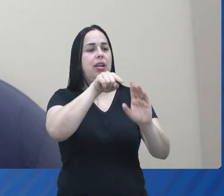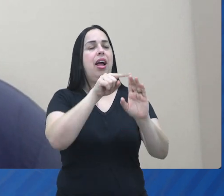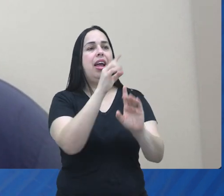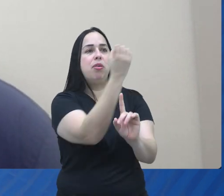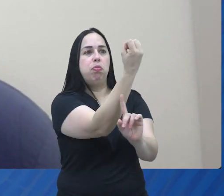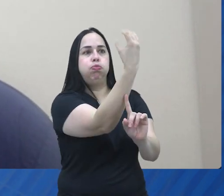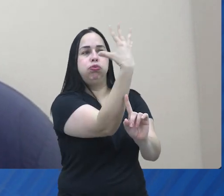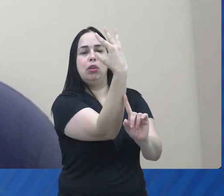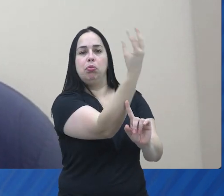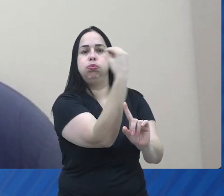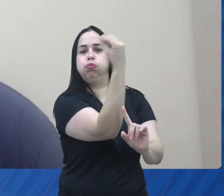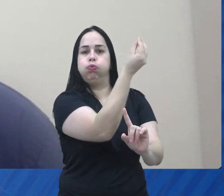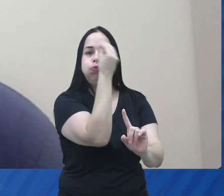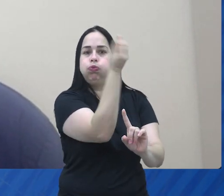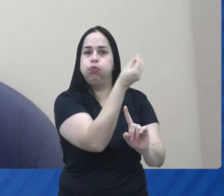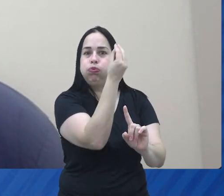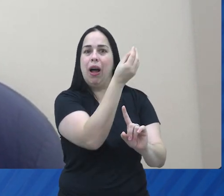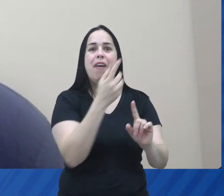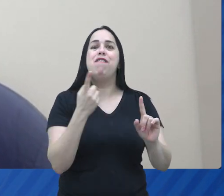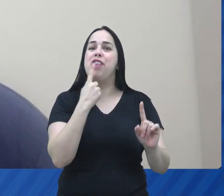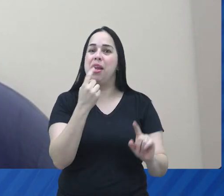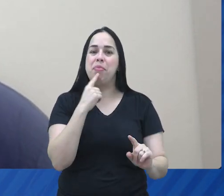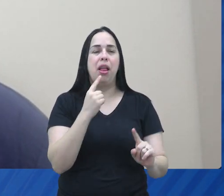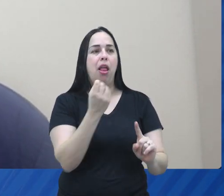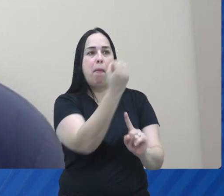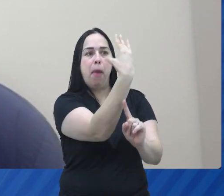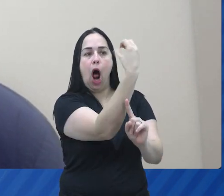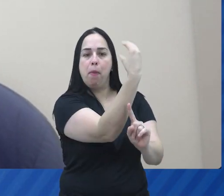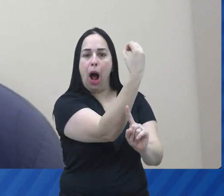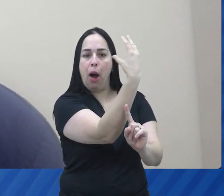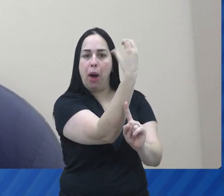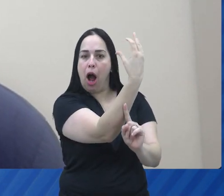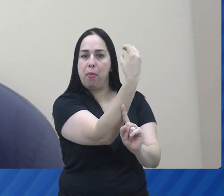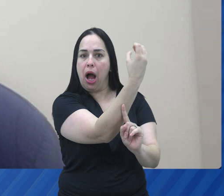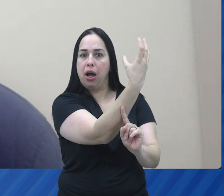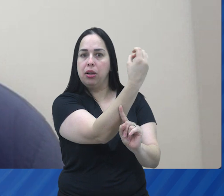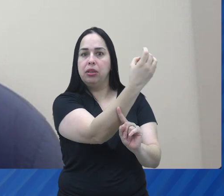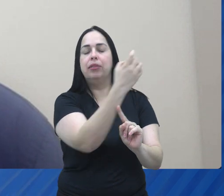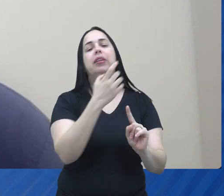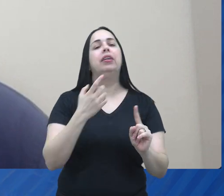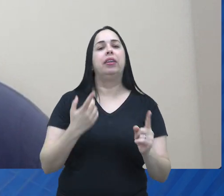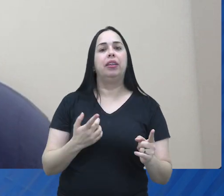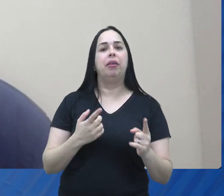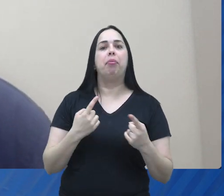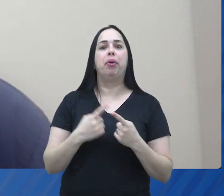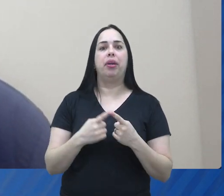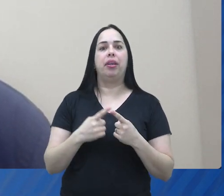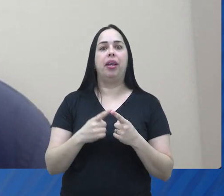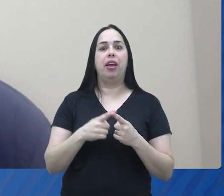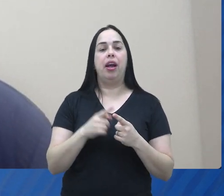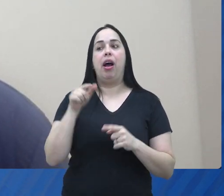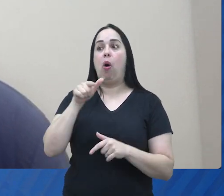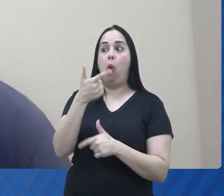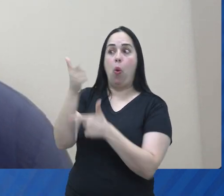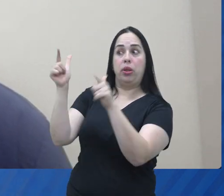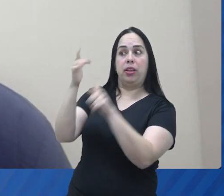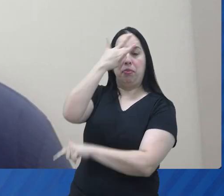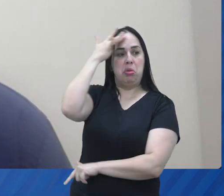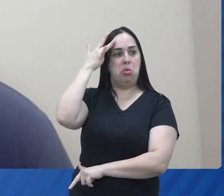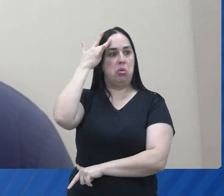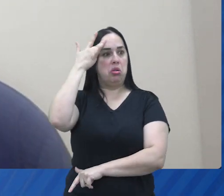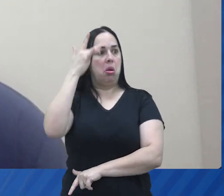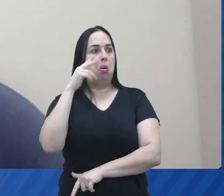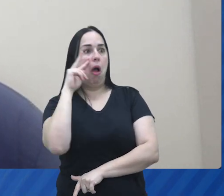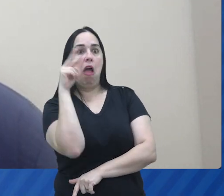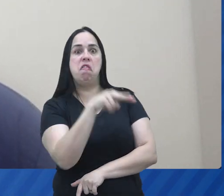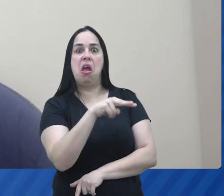que, nesse momento, acende aquela luz típica de polícia, aquela luz vermelha que fica piscando, que já serve de alerta para